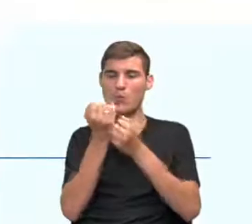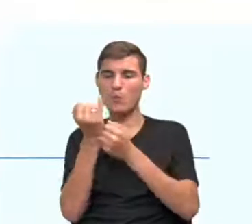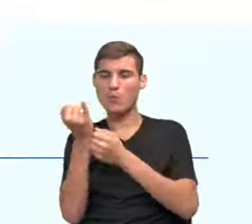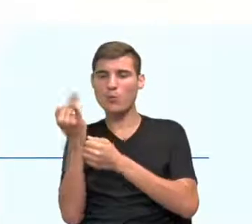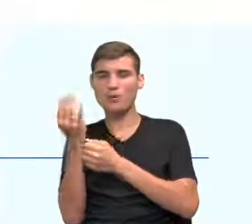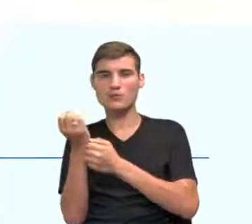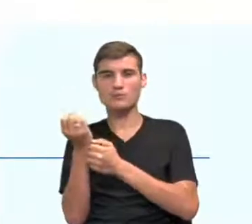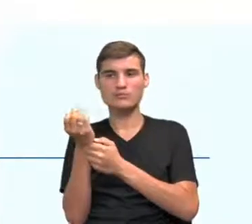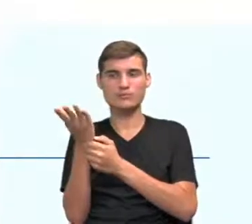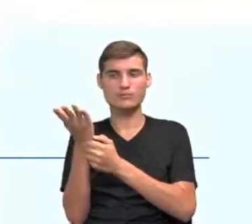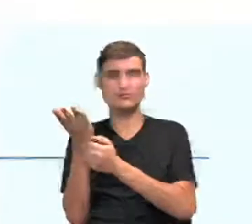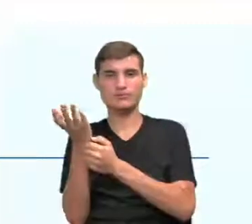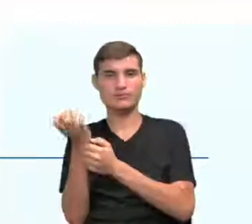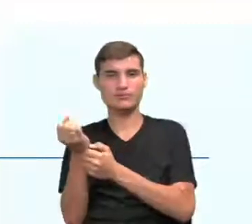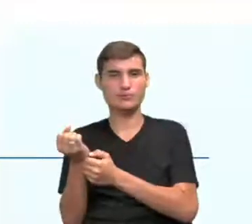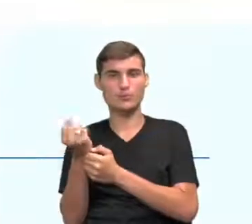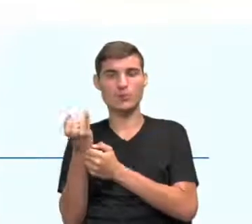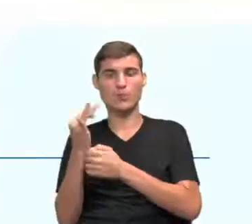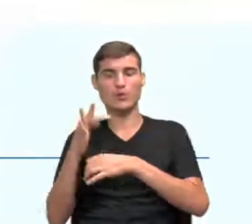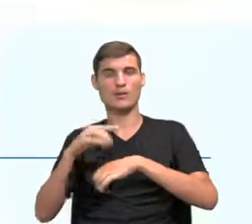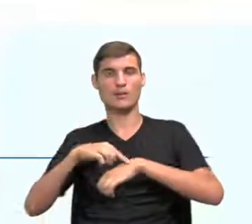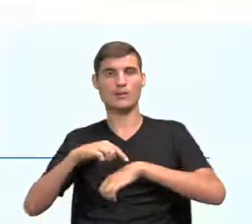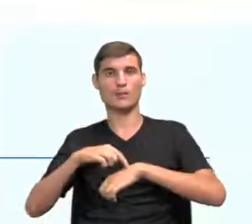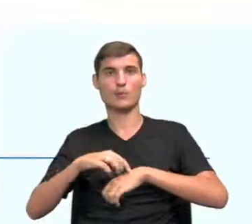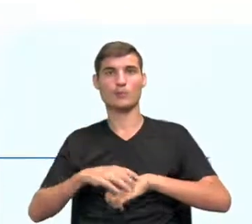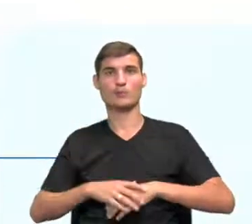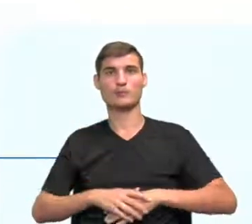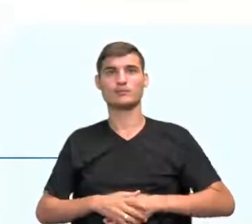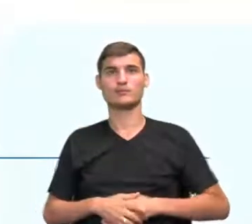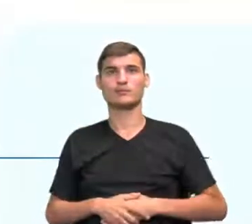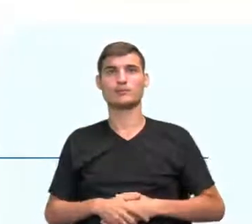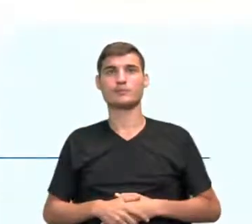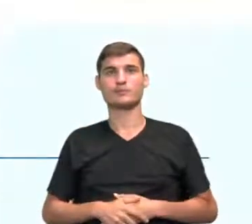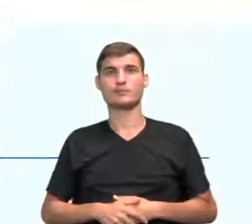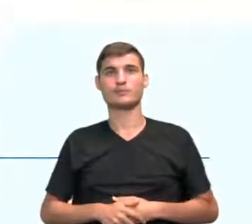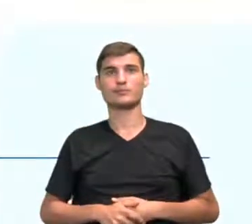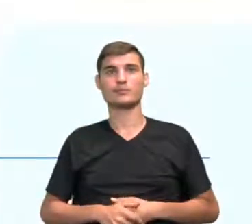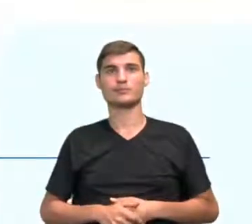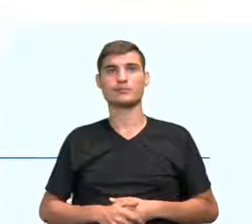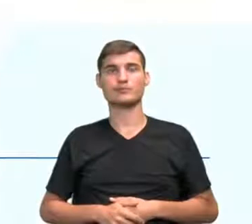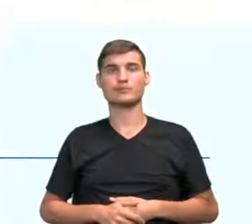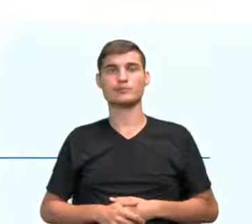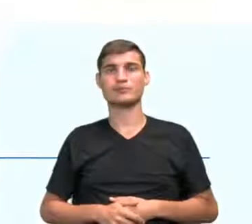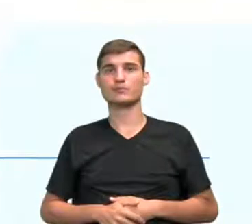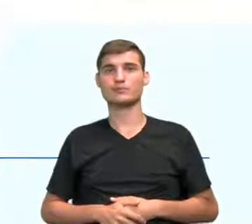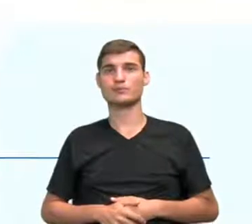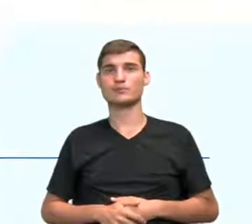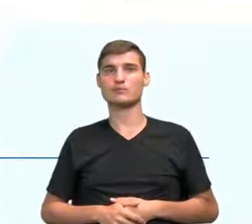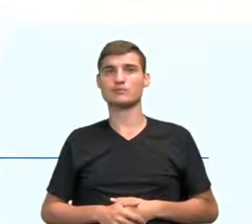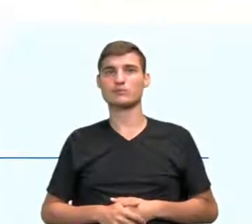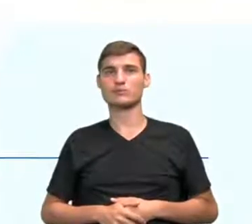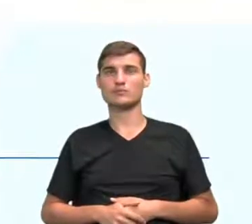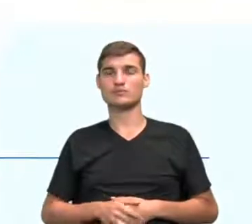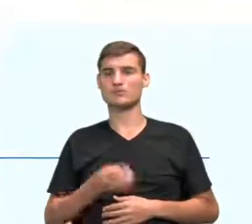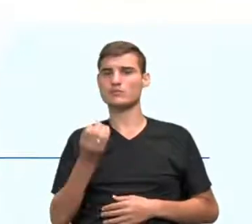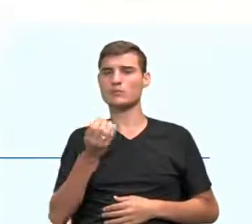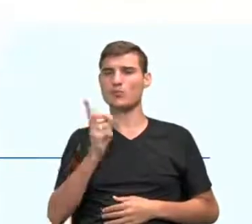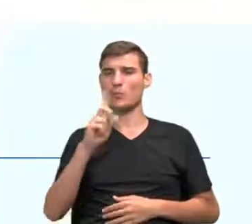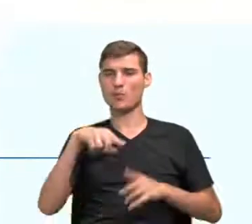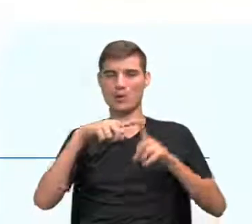fica acionado ou não. Quais são os gráficos da modulação